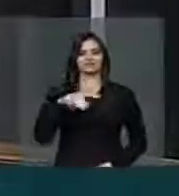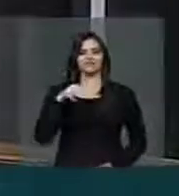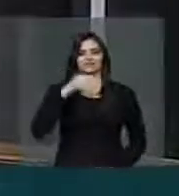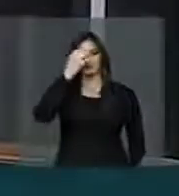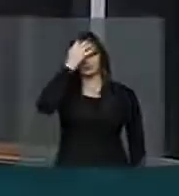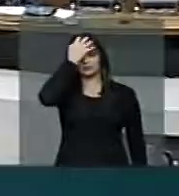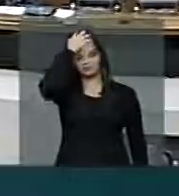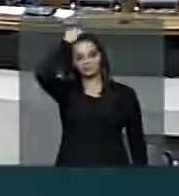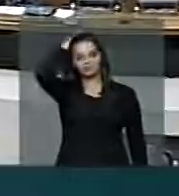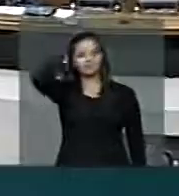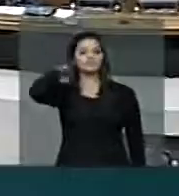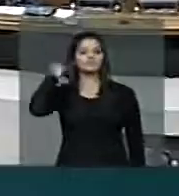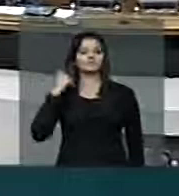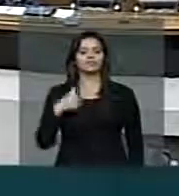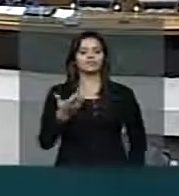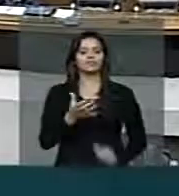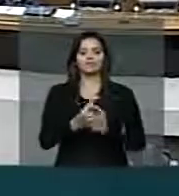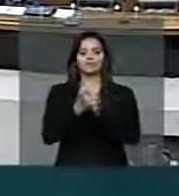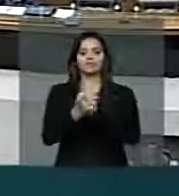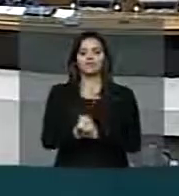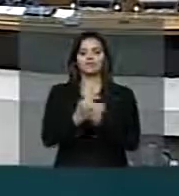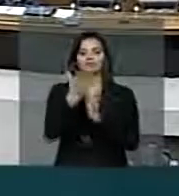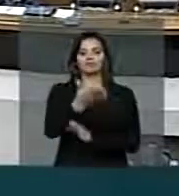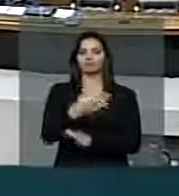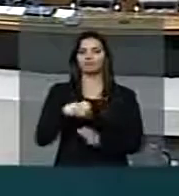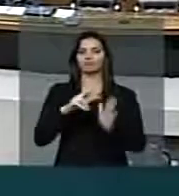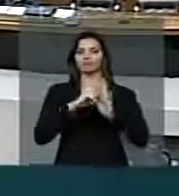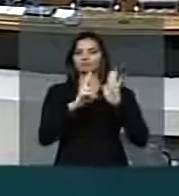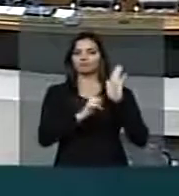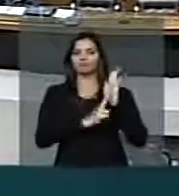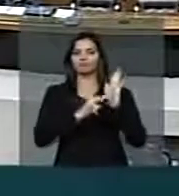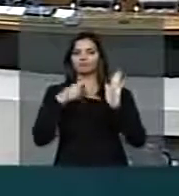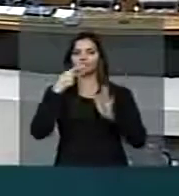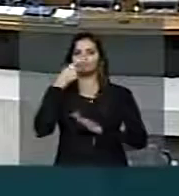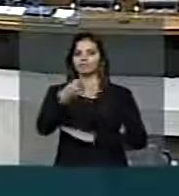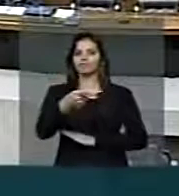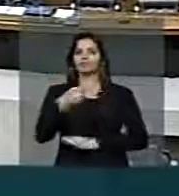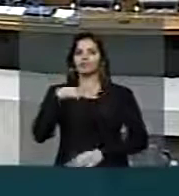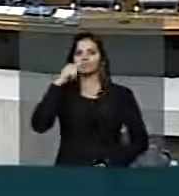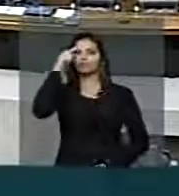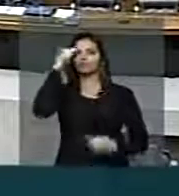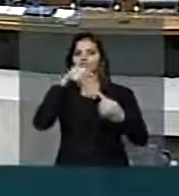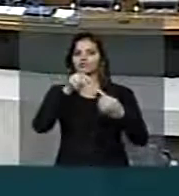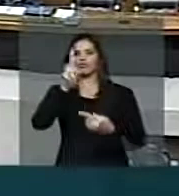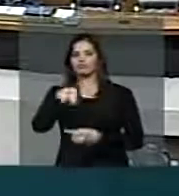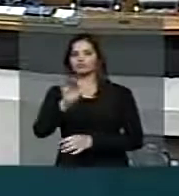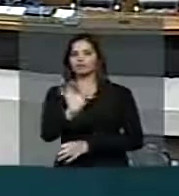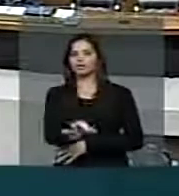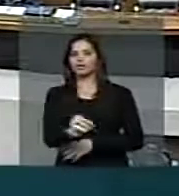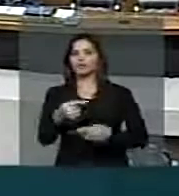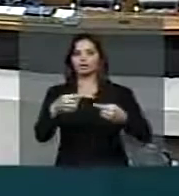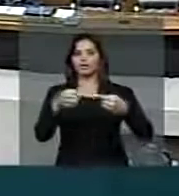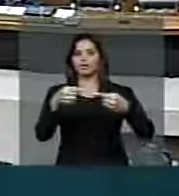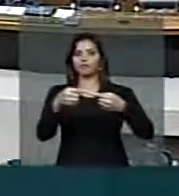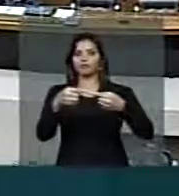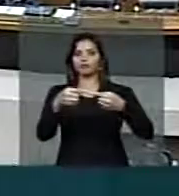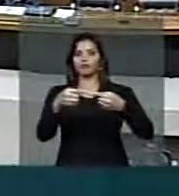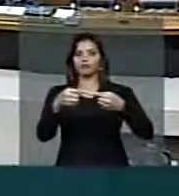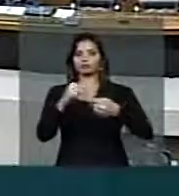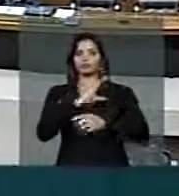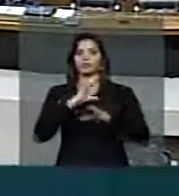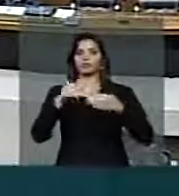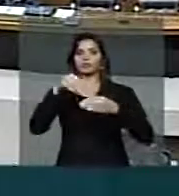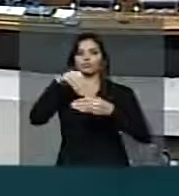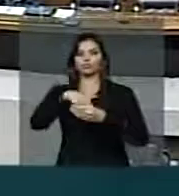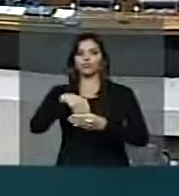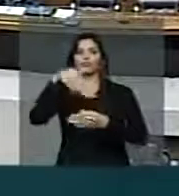deputada. Pois não. Eu queria comentar a Vossa Excelência e dizer que regimentalmente Vossa Excelência tem razão. Quando há empate na comissão, o